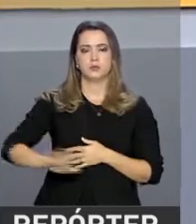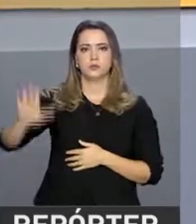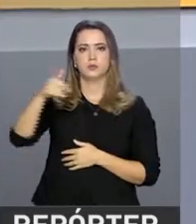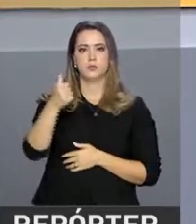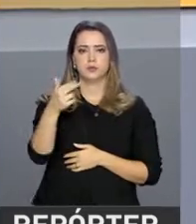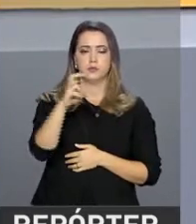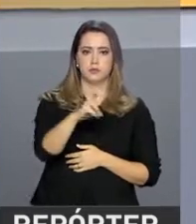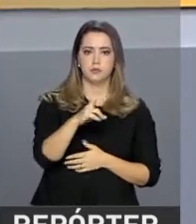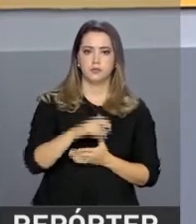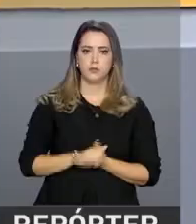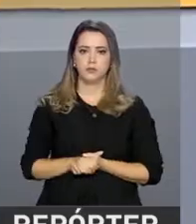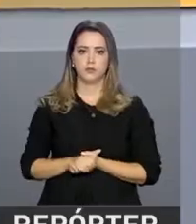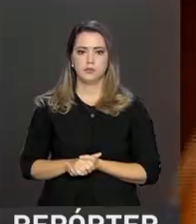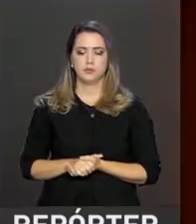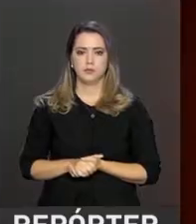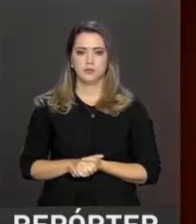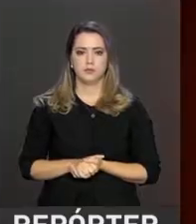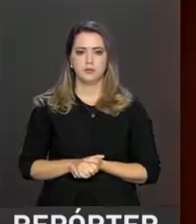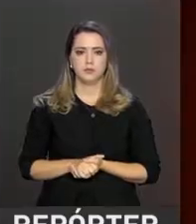2005